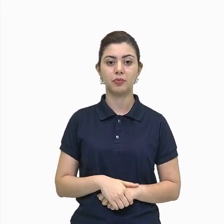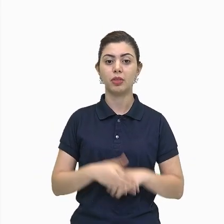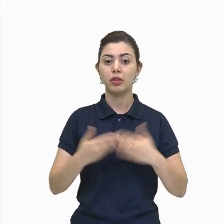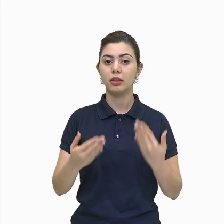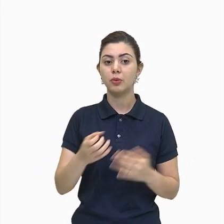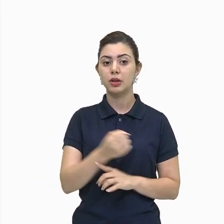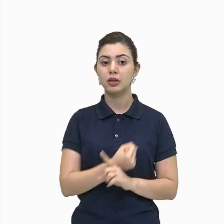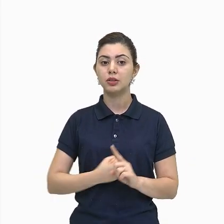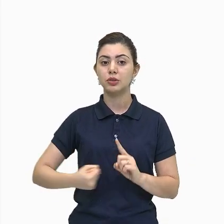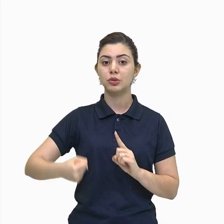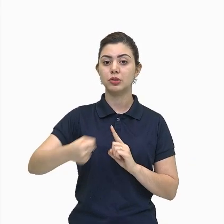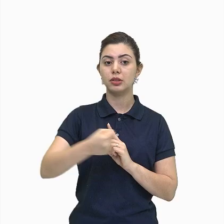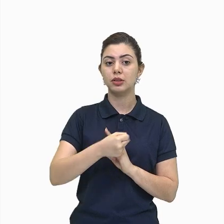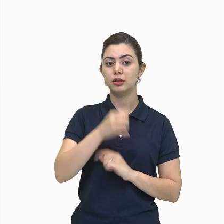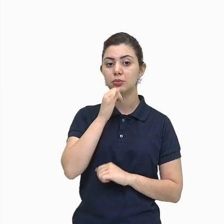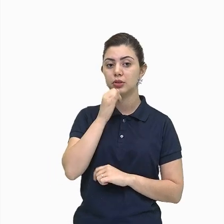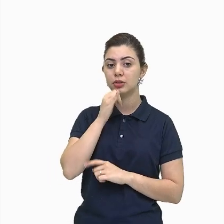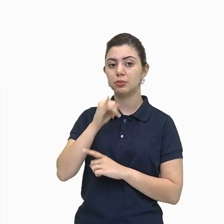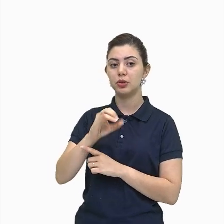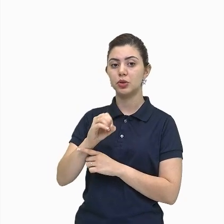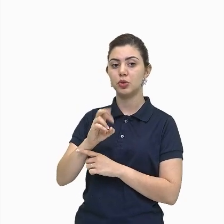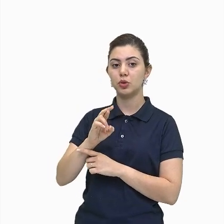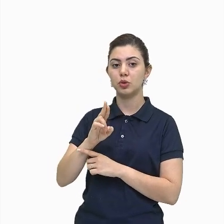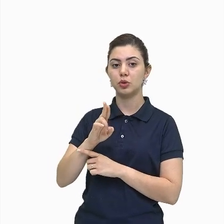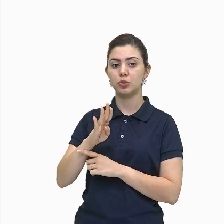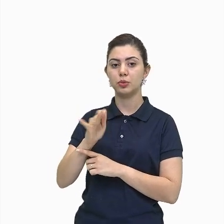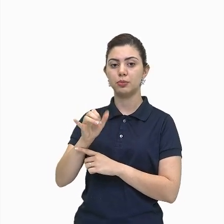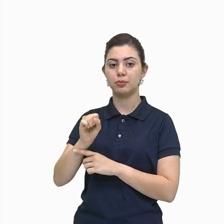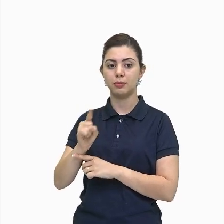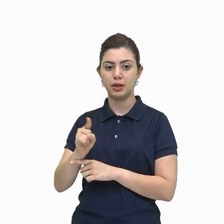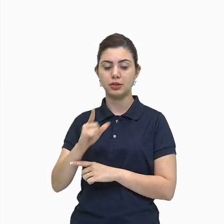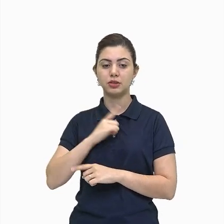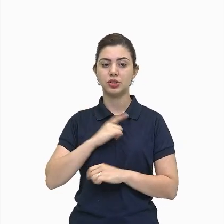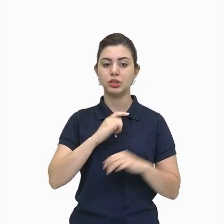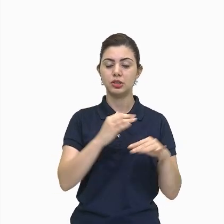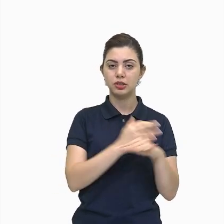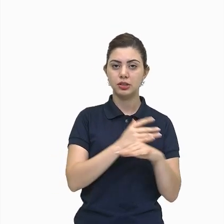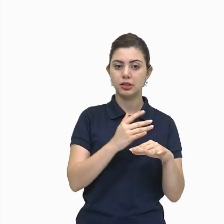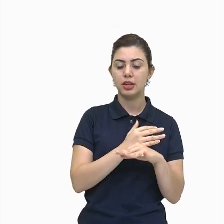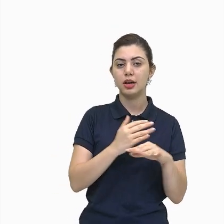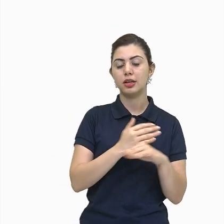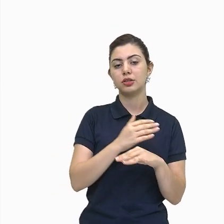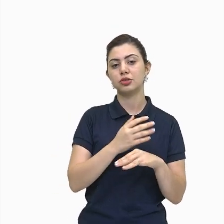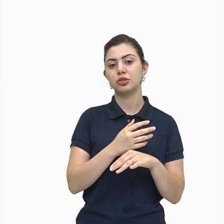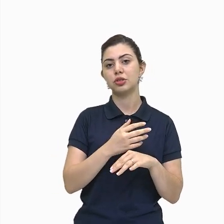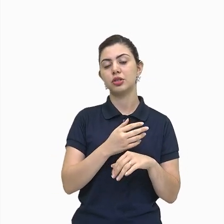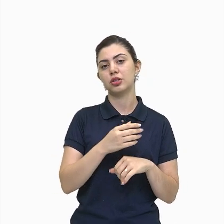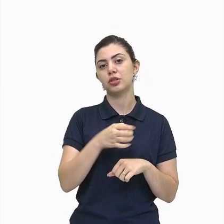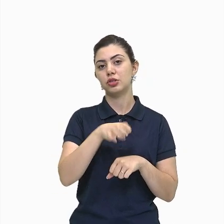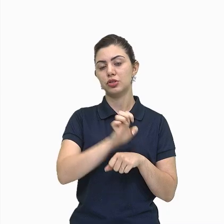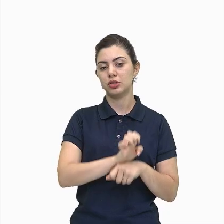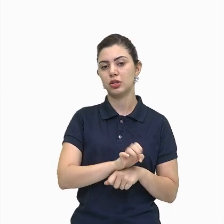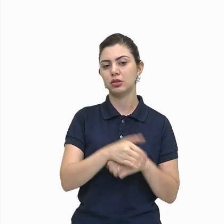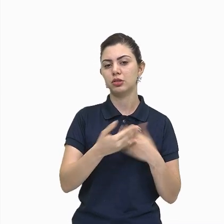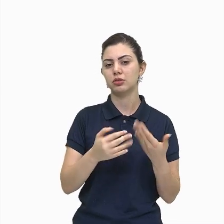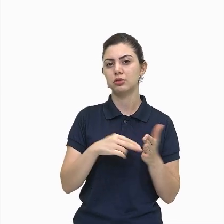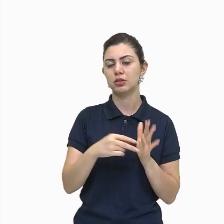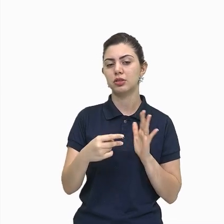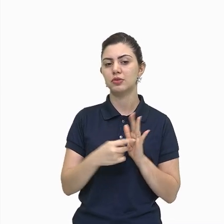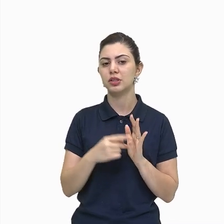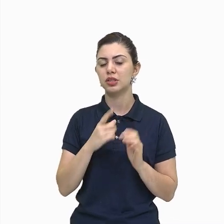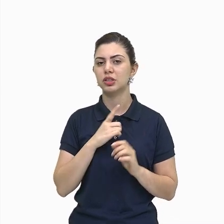sociedades segmentares como os iorubás, organizadas em cidades-estado. O que isso quer dizer? Se nós falamos que